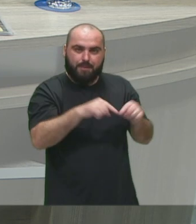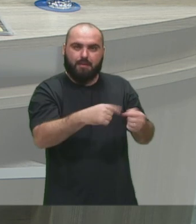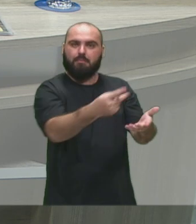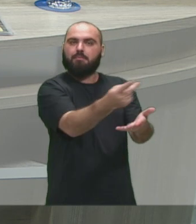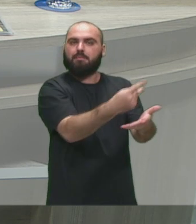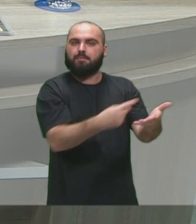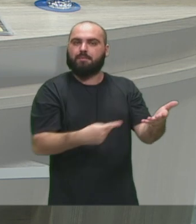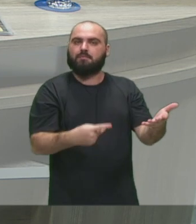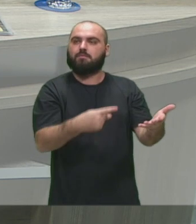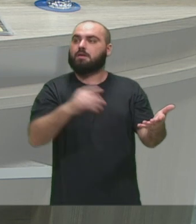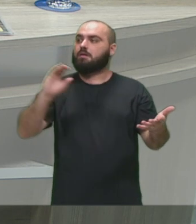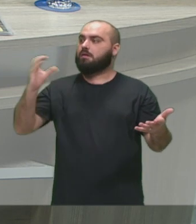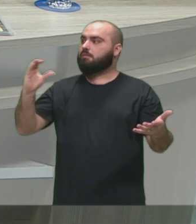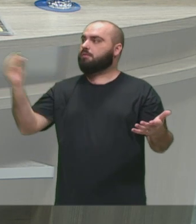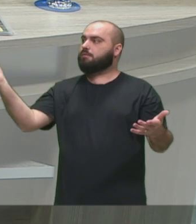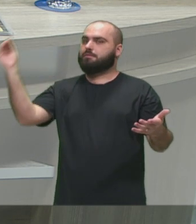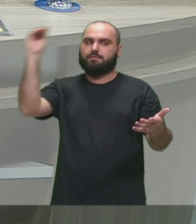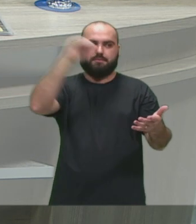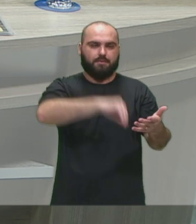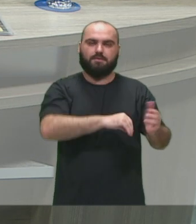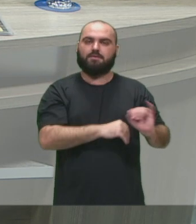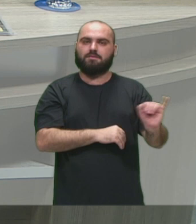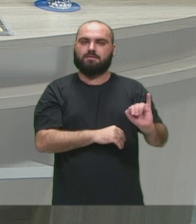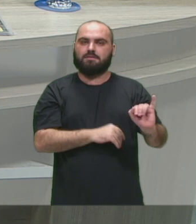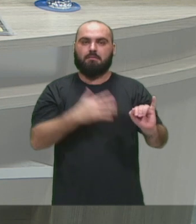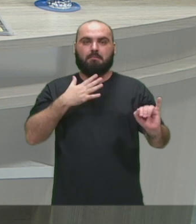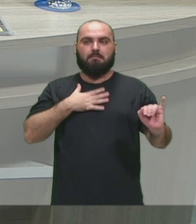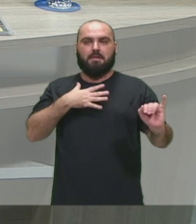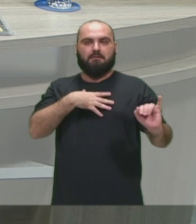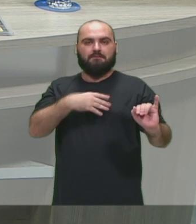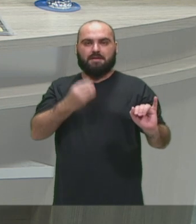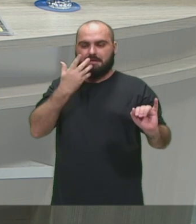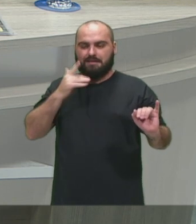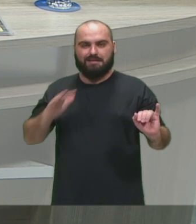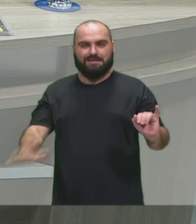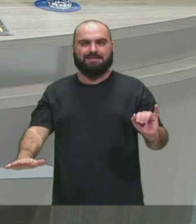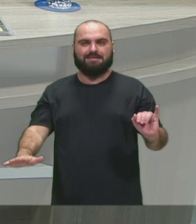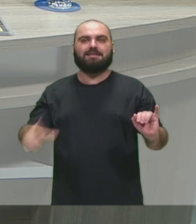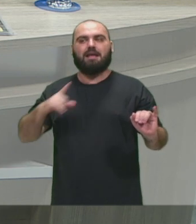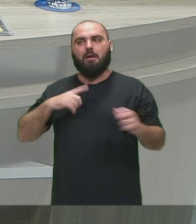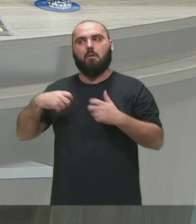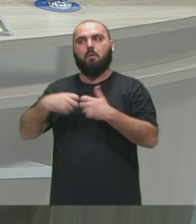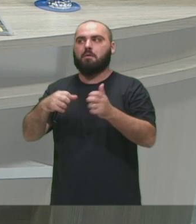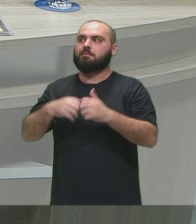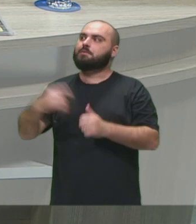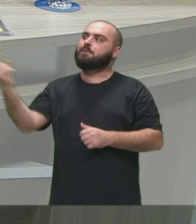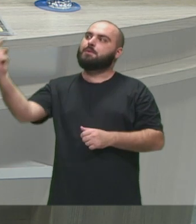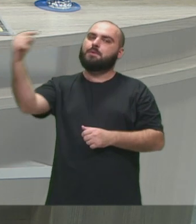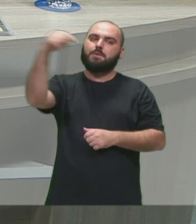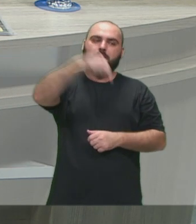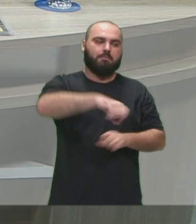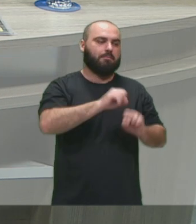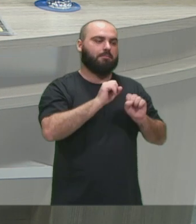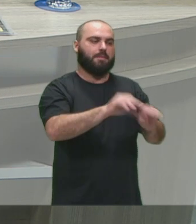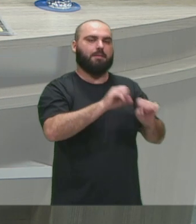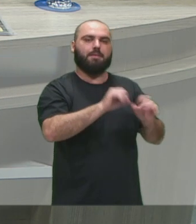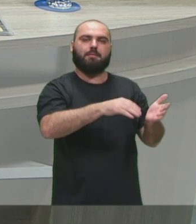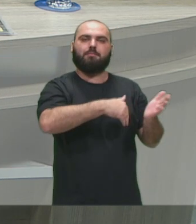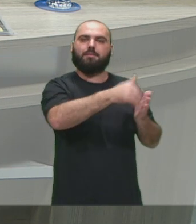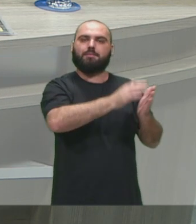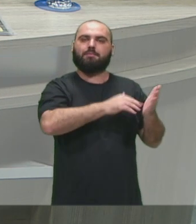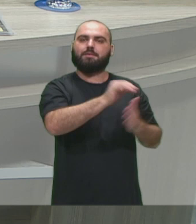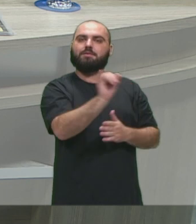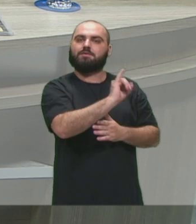dar aula de pintura. As minhas filhas eram bem pequenas e eu vinha de ônibus dar aula de pintura aqui em Itajaí. Eu